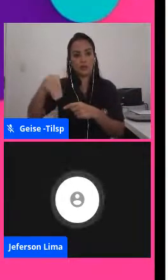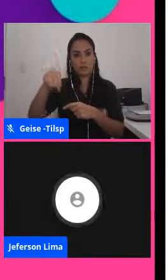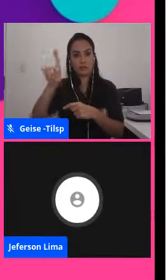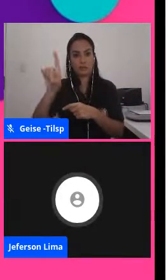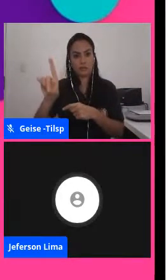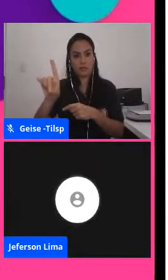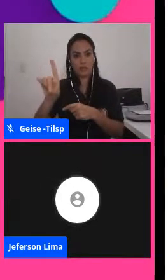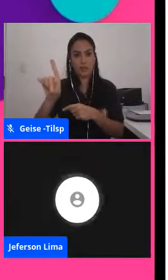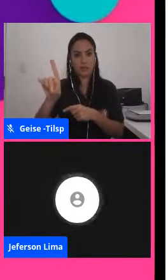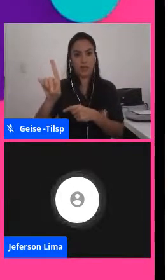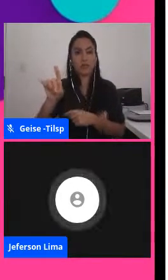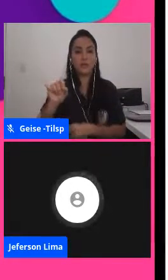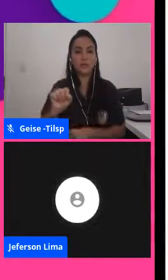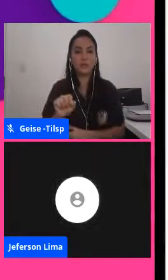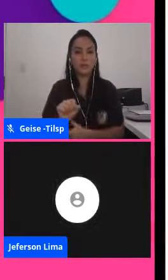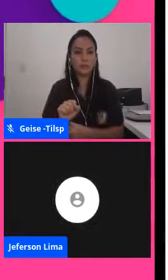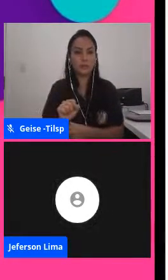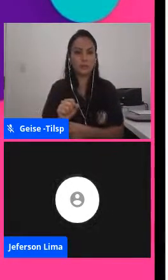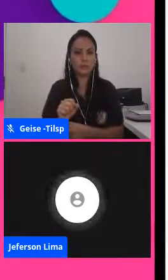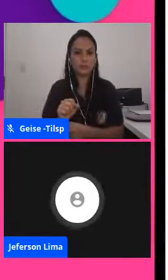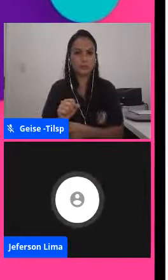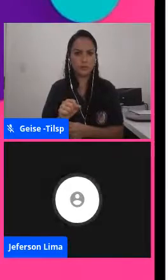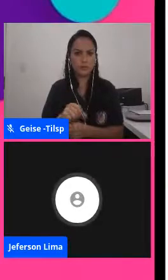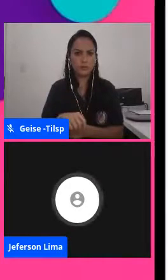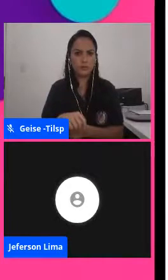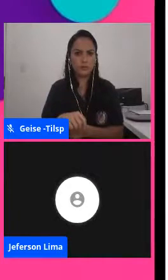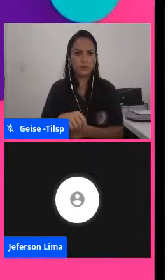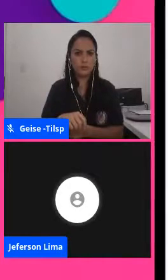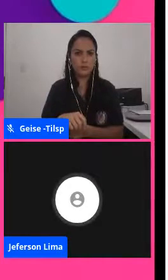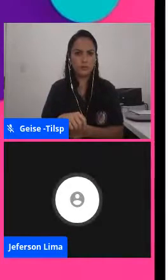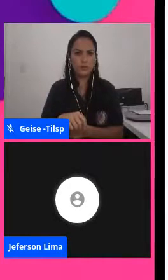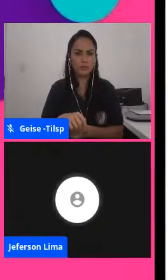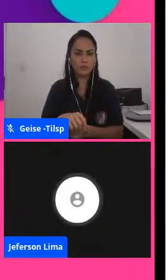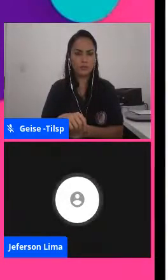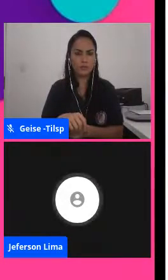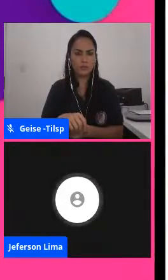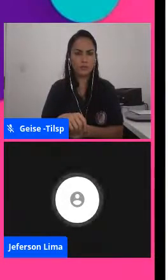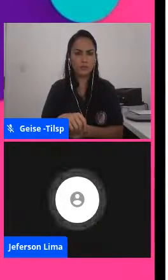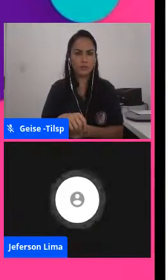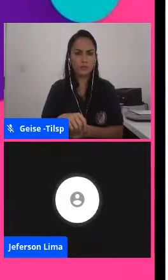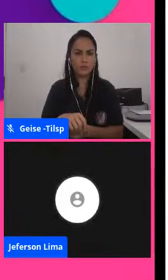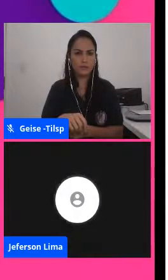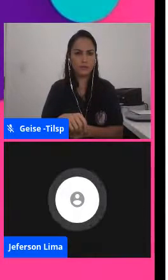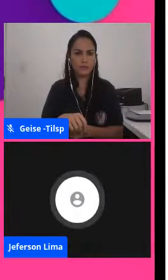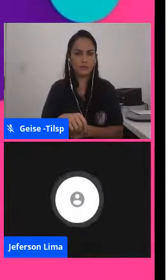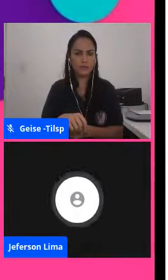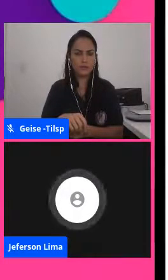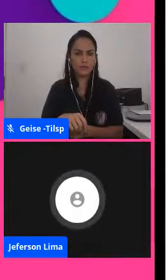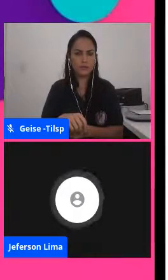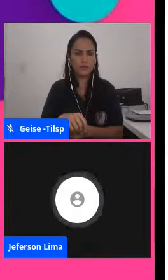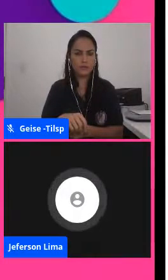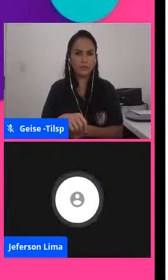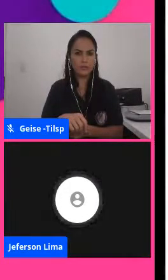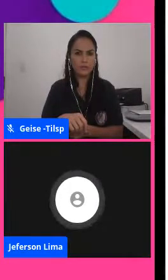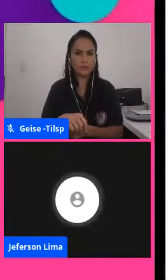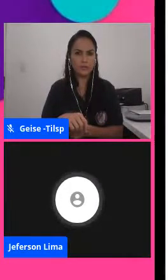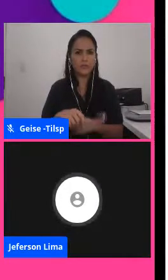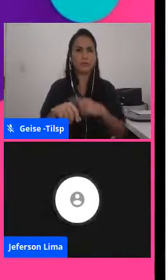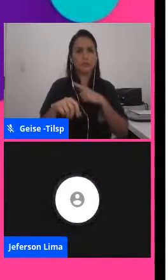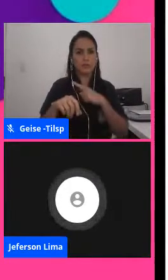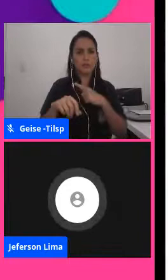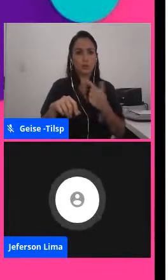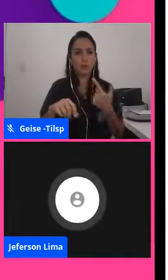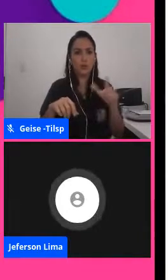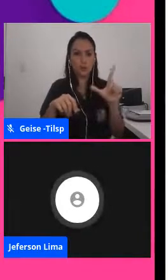aquela diferença, né, porque o outro lá ele é. Tem esse formato aqui, né? PDIP, né? Que é aquele de pininho, né? Mas sim, tem uma versão também